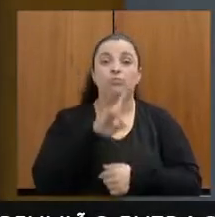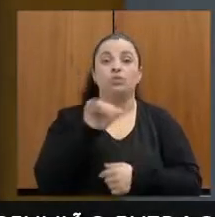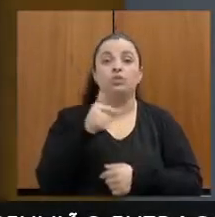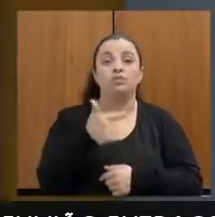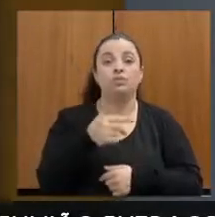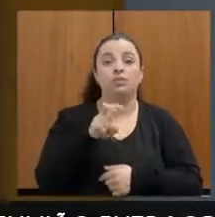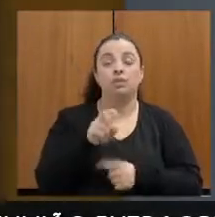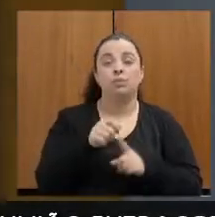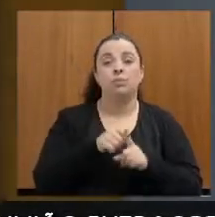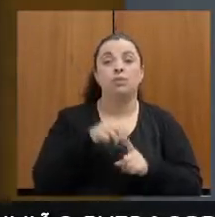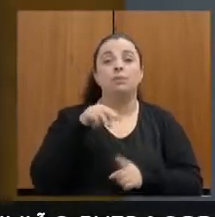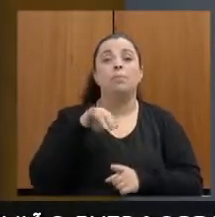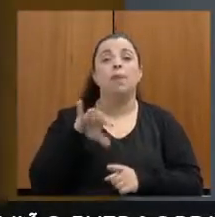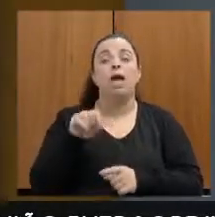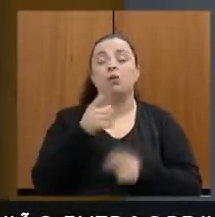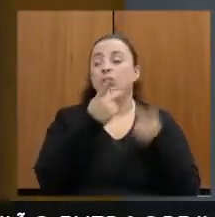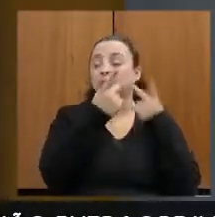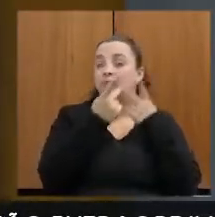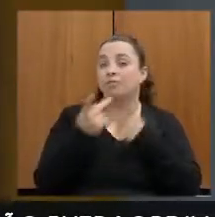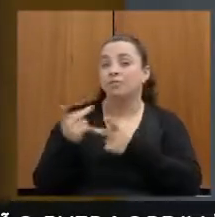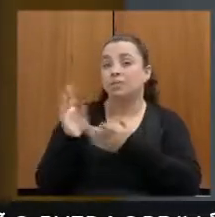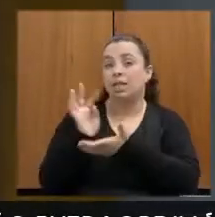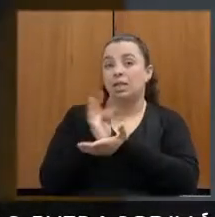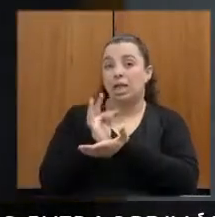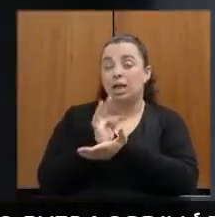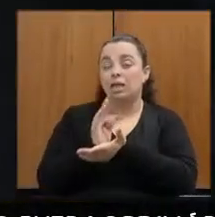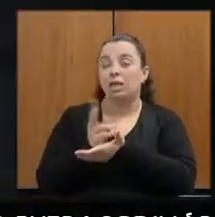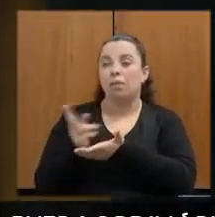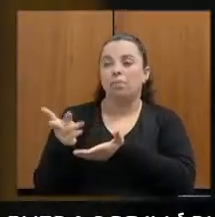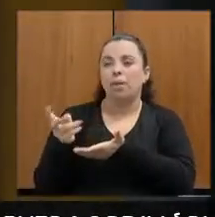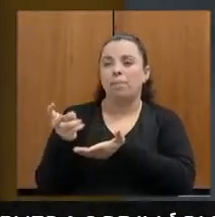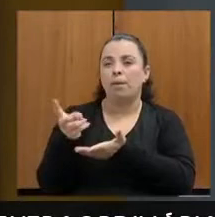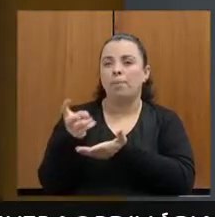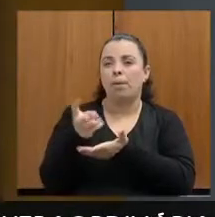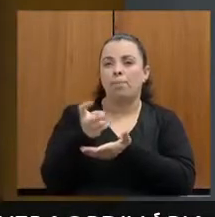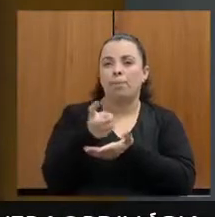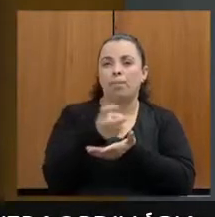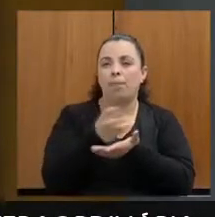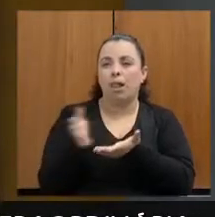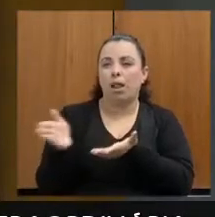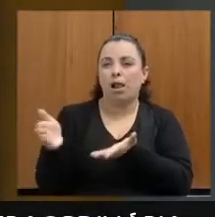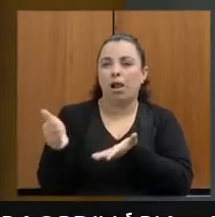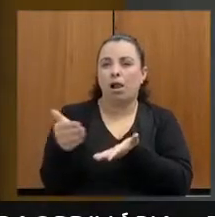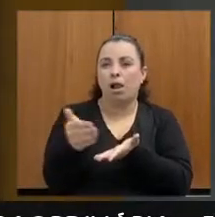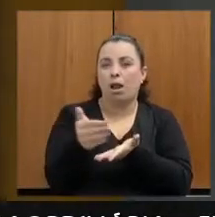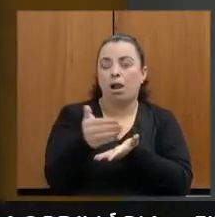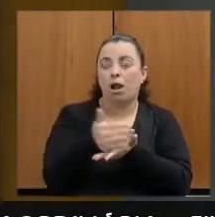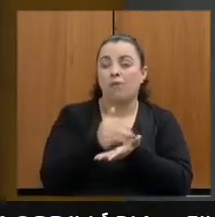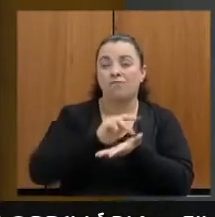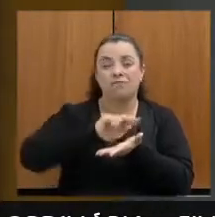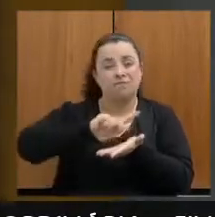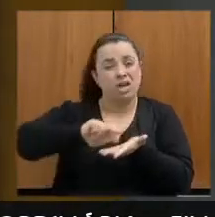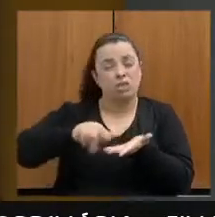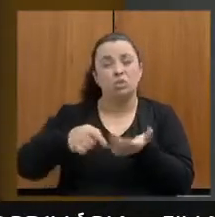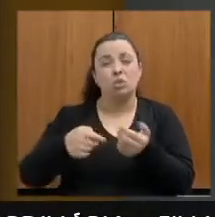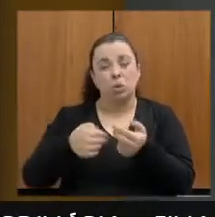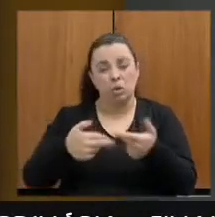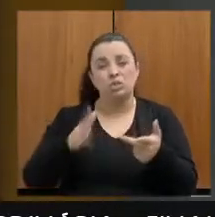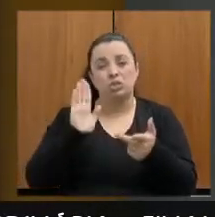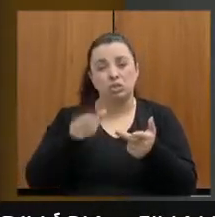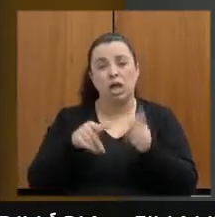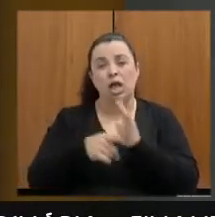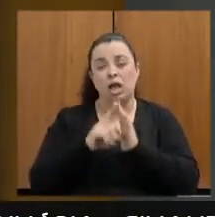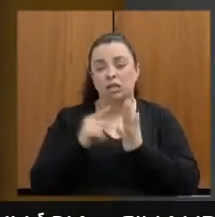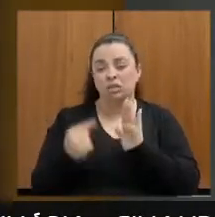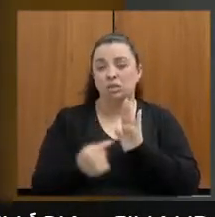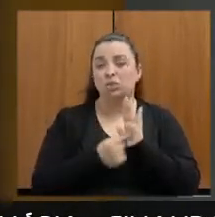técnica que evidenciou além dessas ponderações que já haviam sido denunciadas aqui na Assembleia através da comissão em defesa